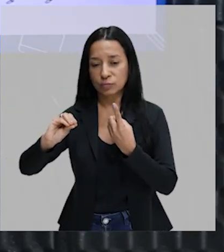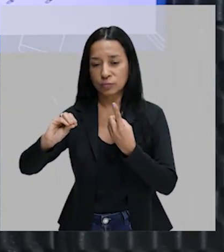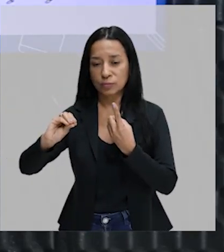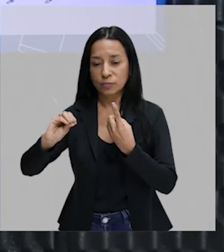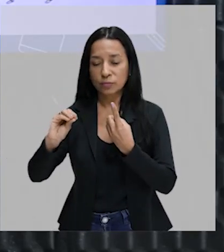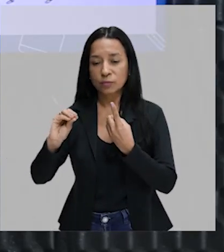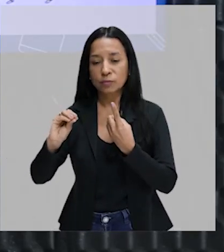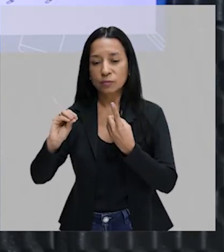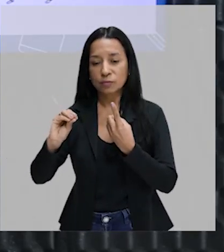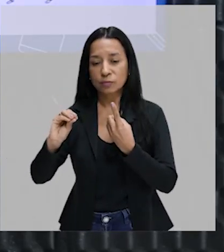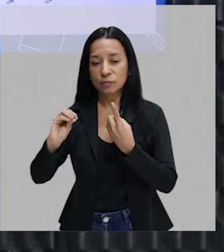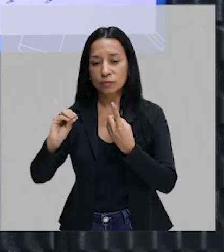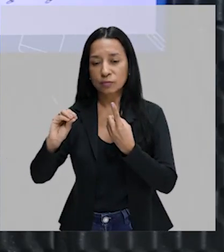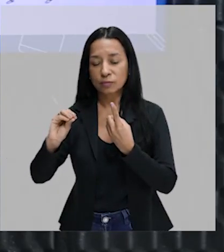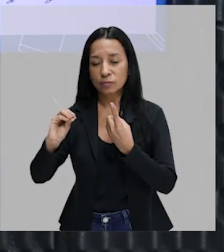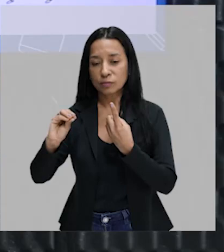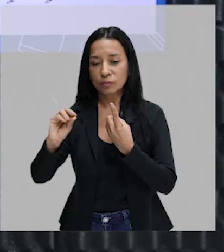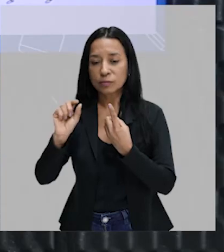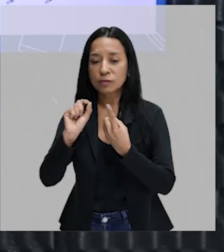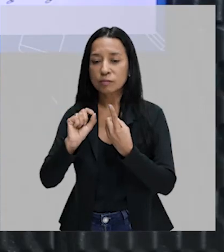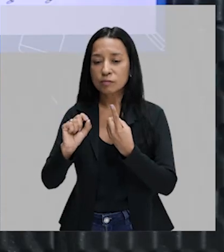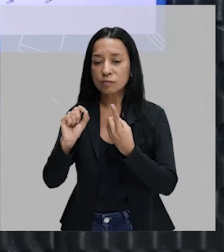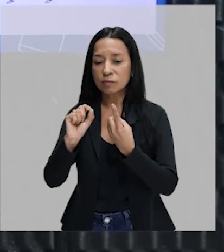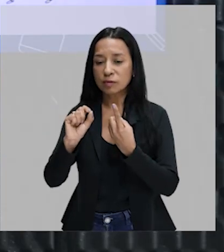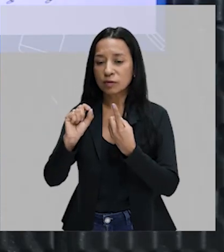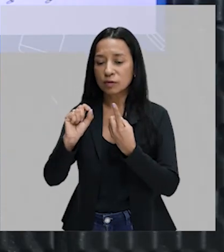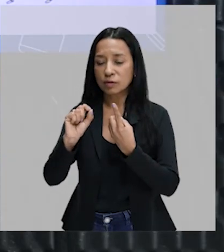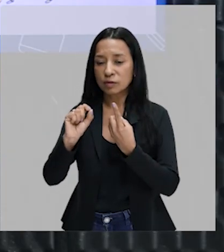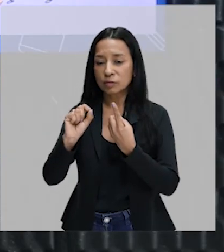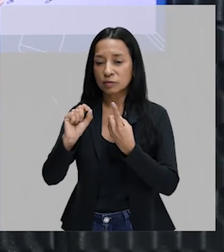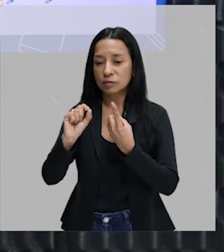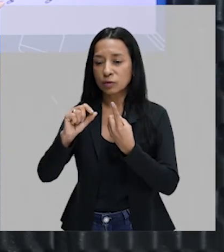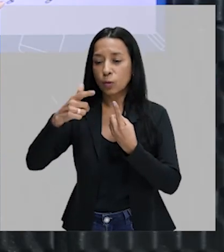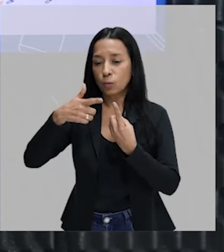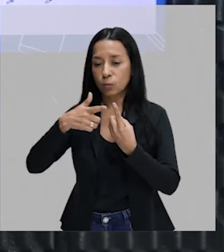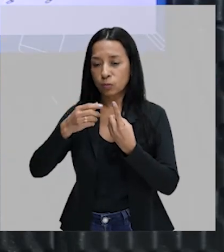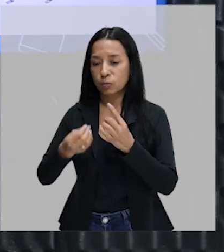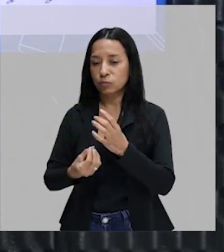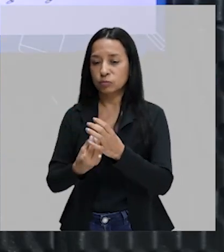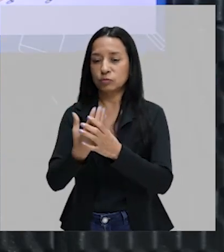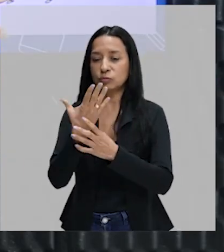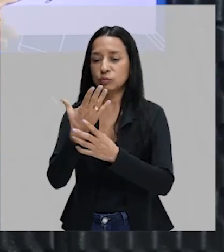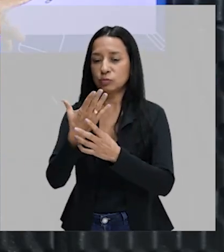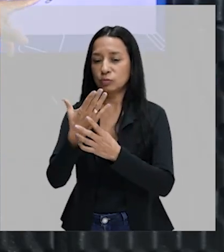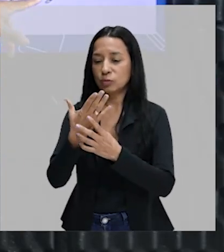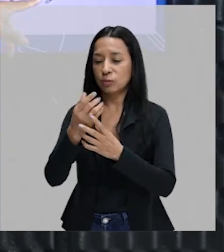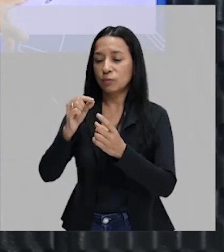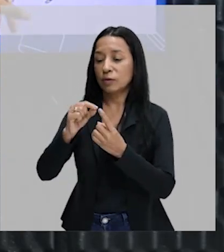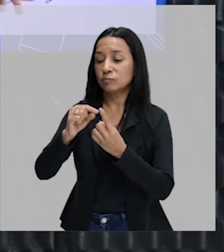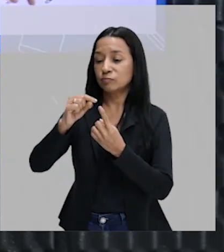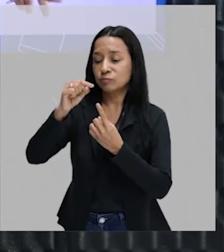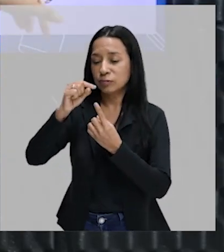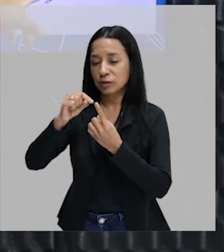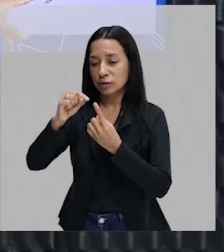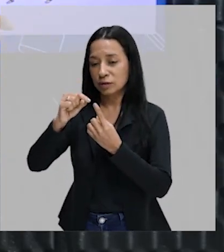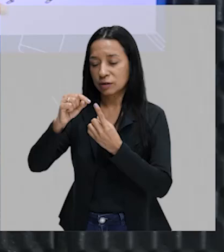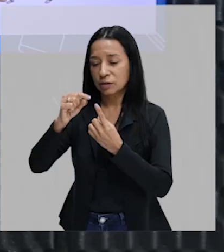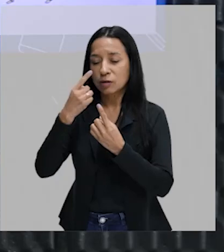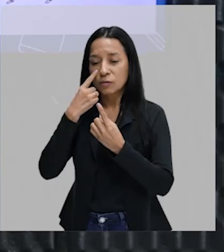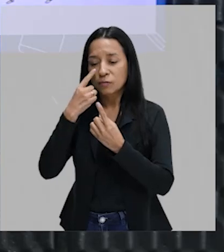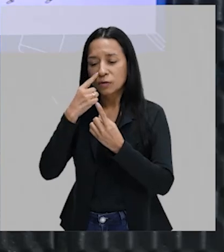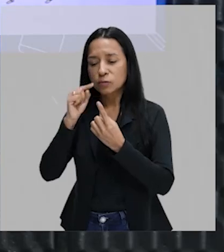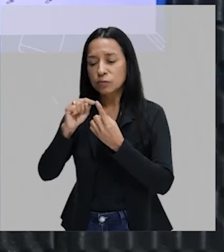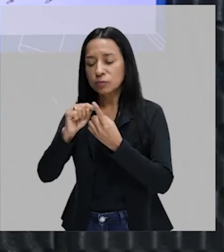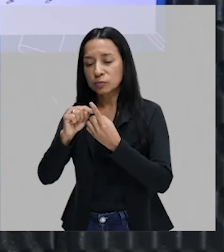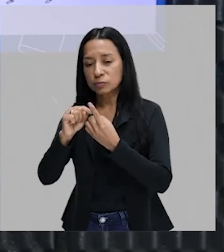e deixaram que essa alga produzisse uma nova umbela. Veja que o que se formou aqui no final